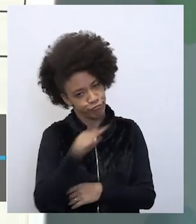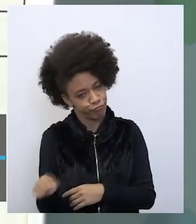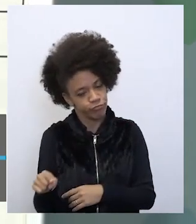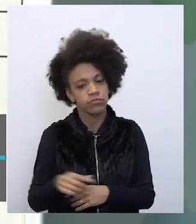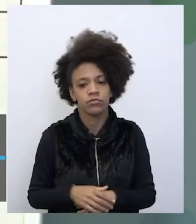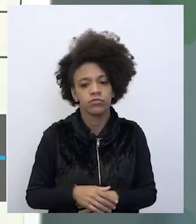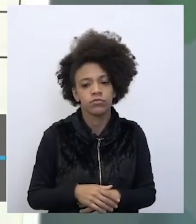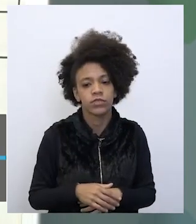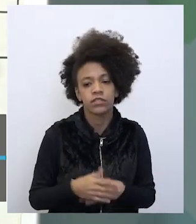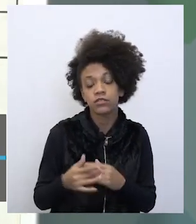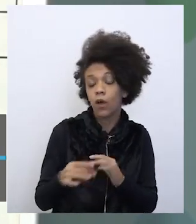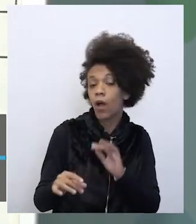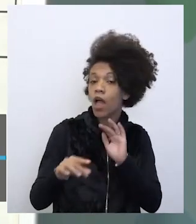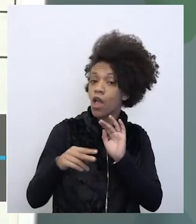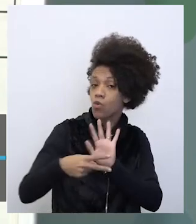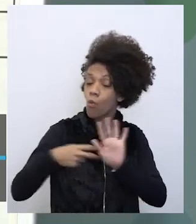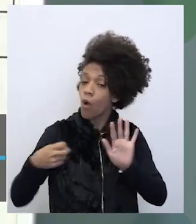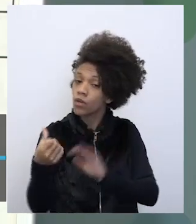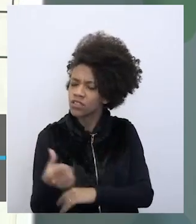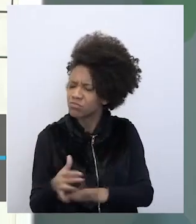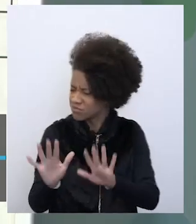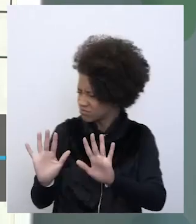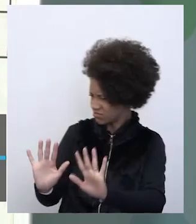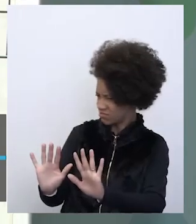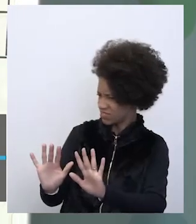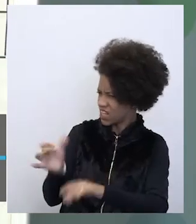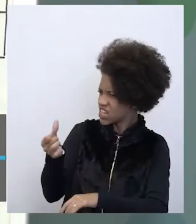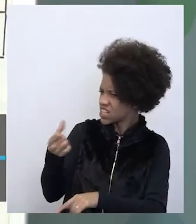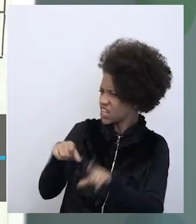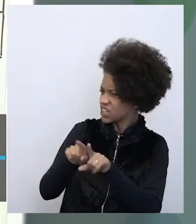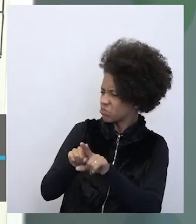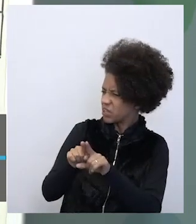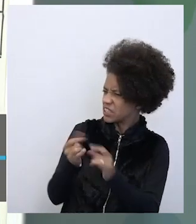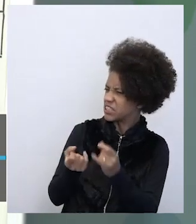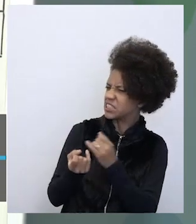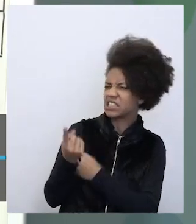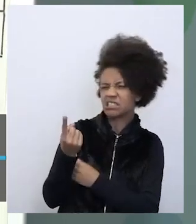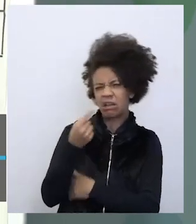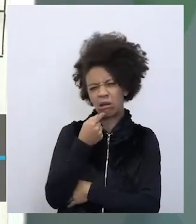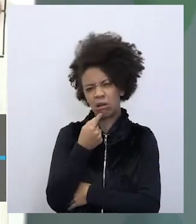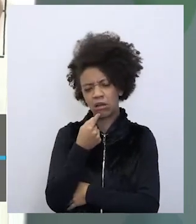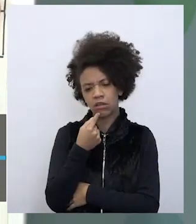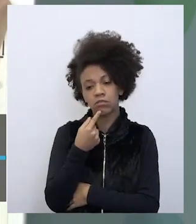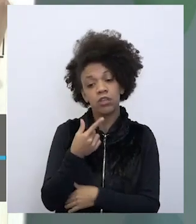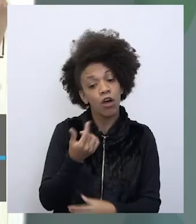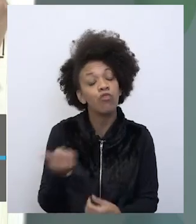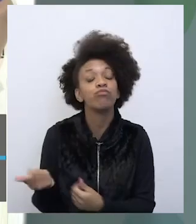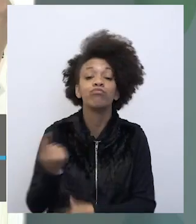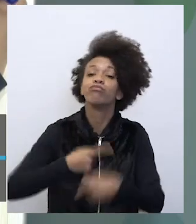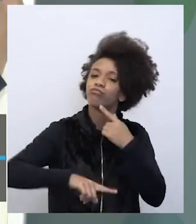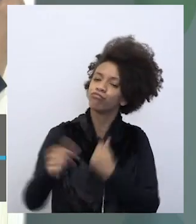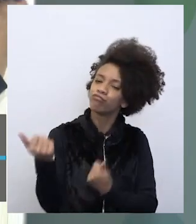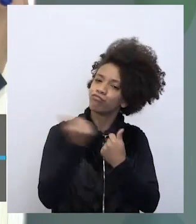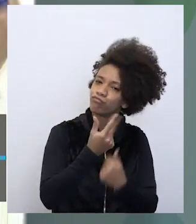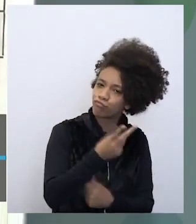quiser. Dá só o 6. Aí você vai falar, mas peraí, professora, deu 6 aqui também, que coisa estranha, né? Formou o par ordenado,